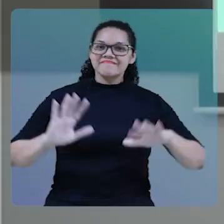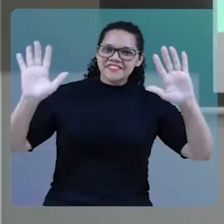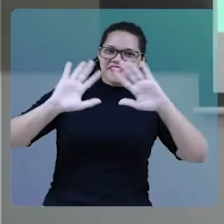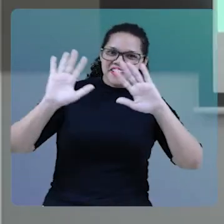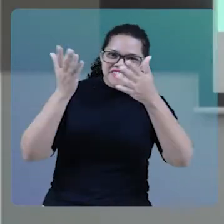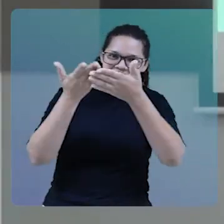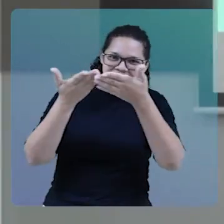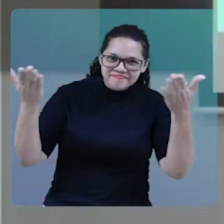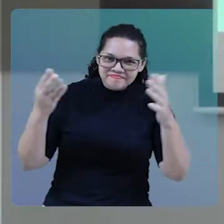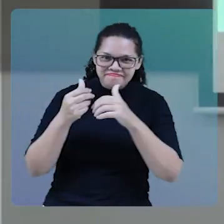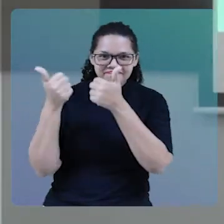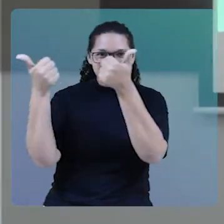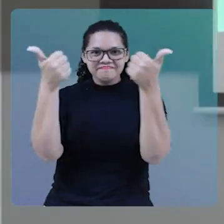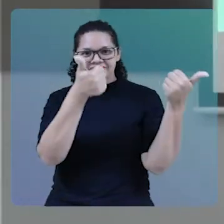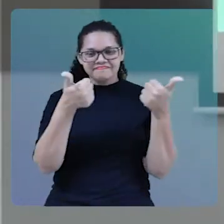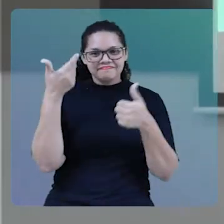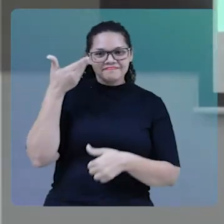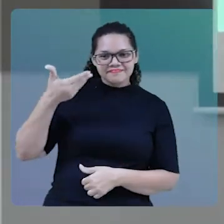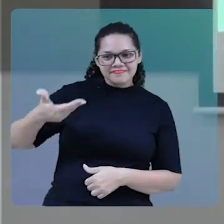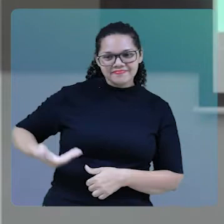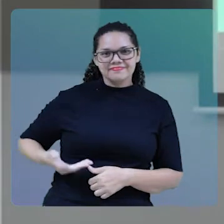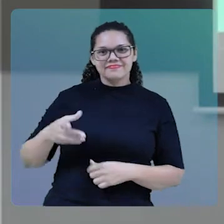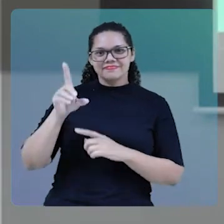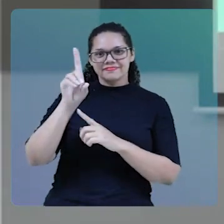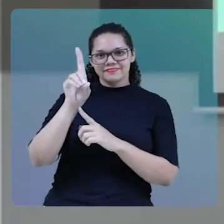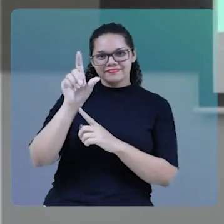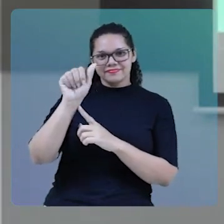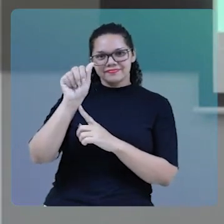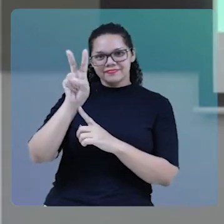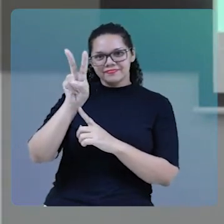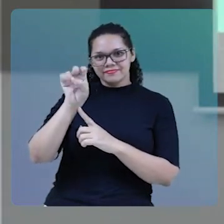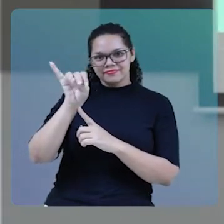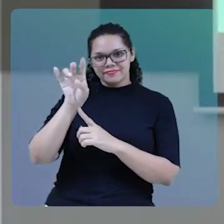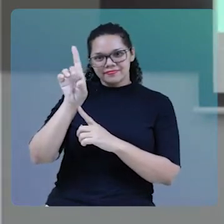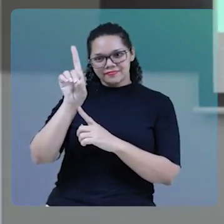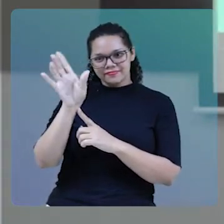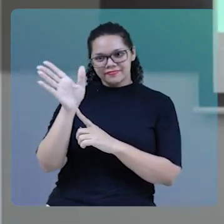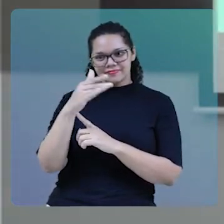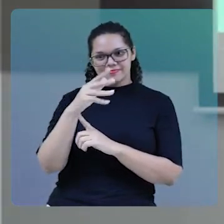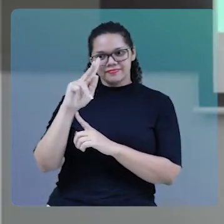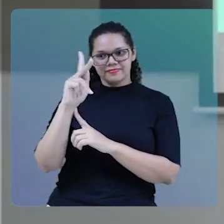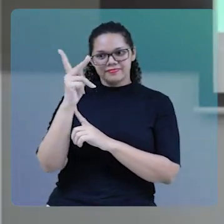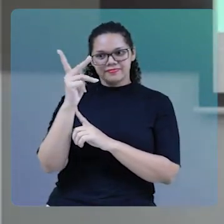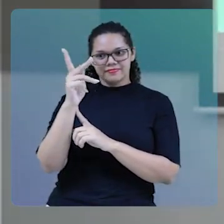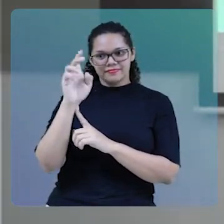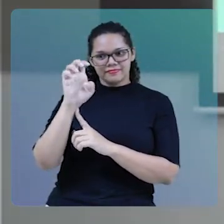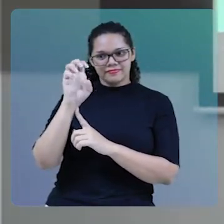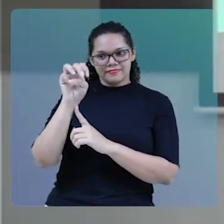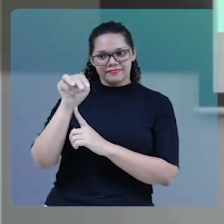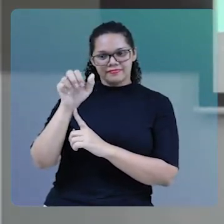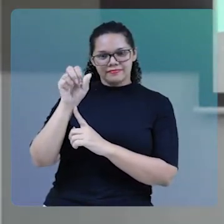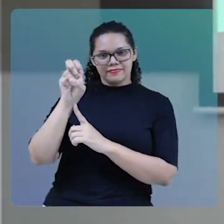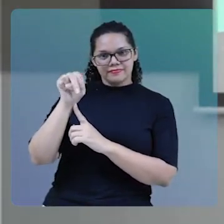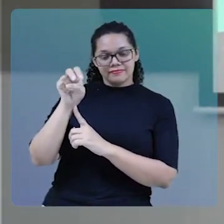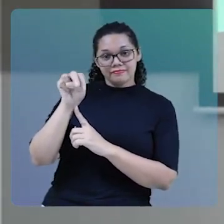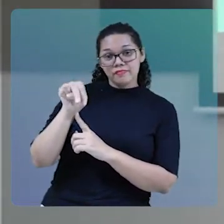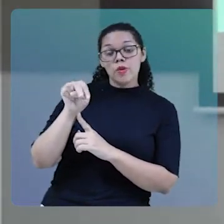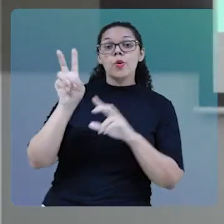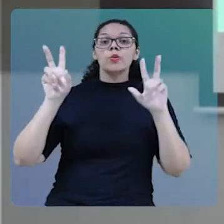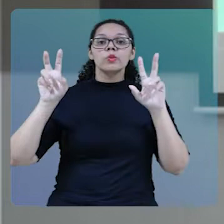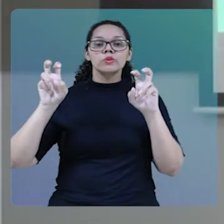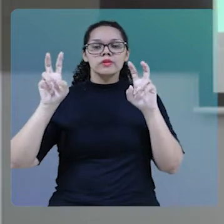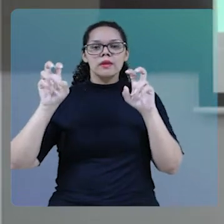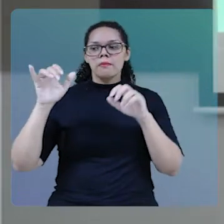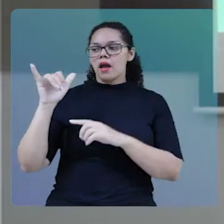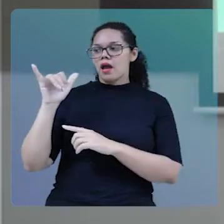E aí, pessoal, tudo bem? Professor David Herman novamente aqui, pessoal, com o assunto de eletrodinâmica, mas agora vamos trabalhar com